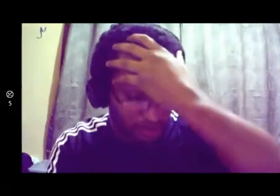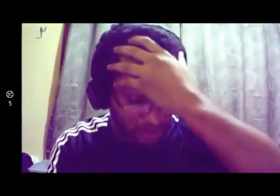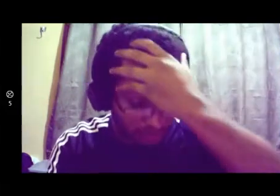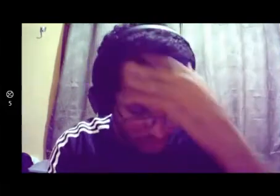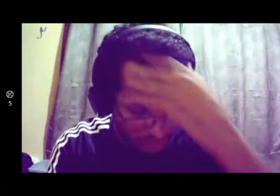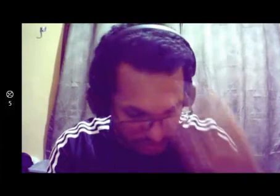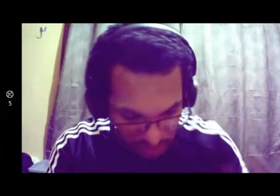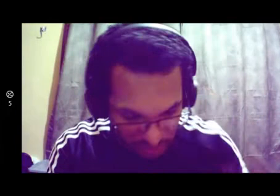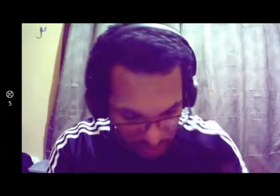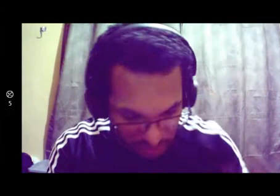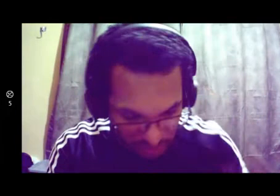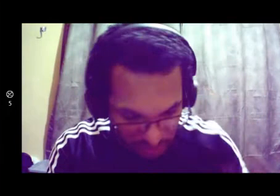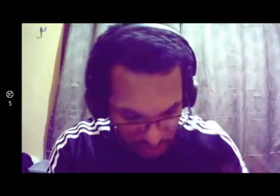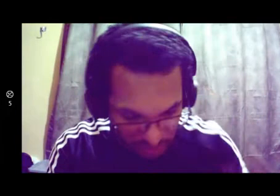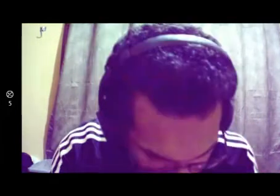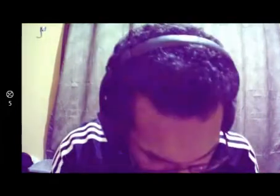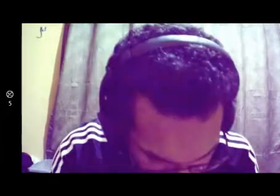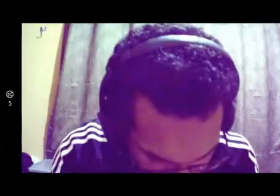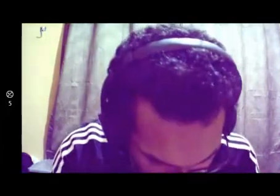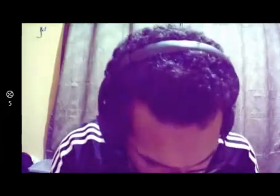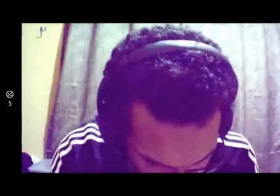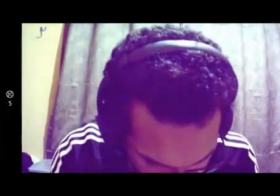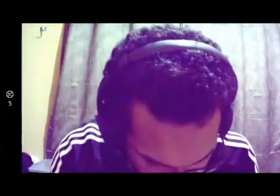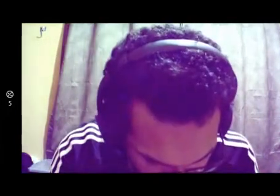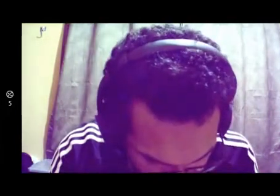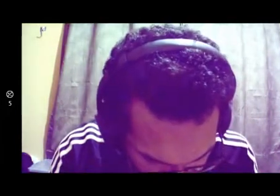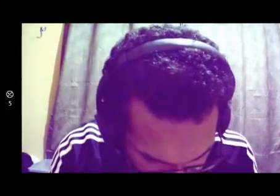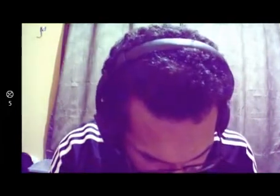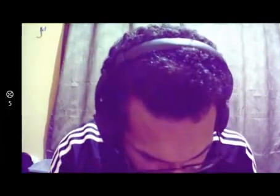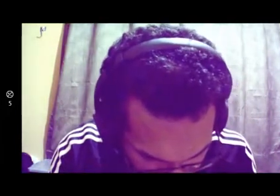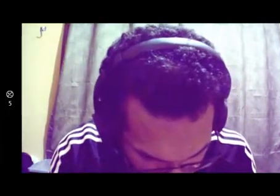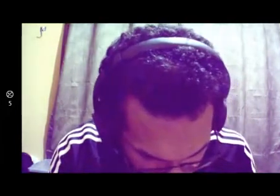passo semana que vem. Semana que vem não, que é prova, né?